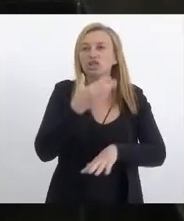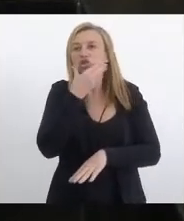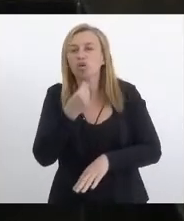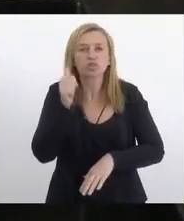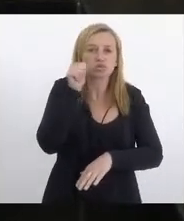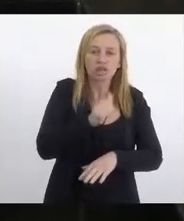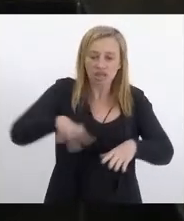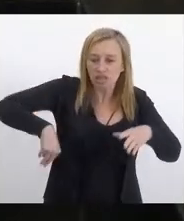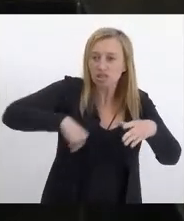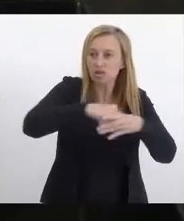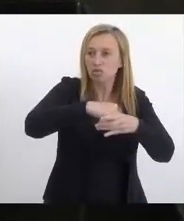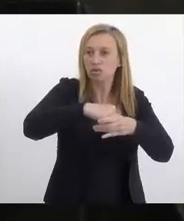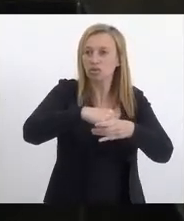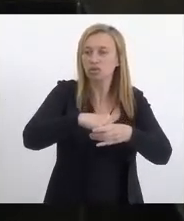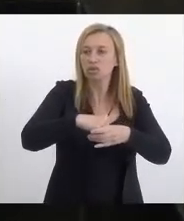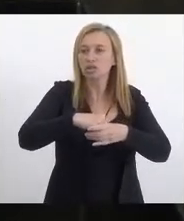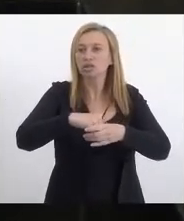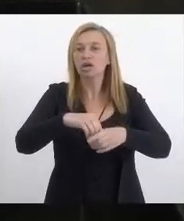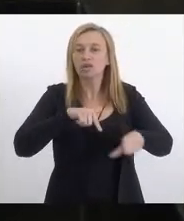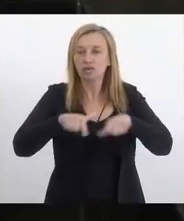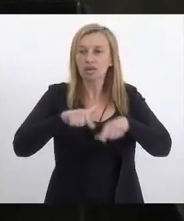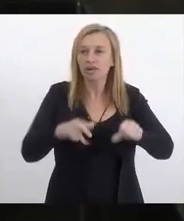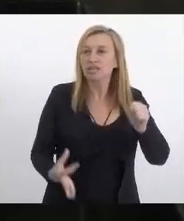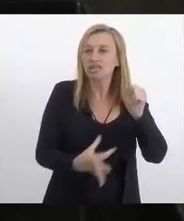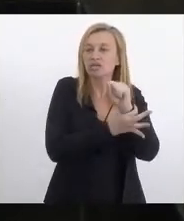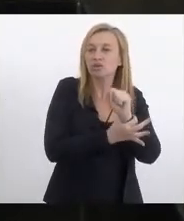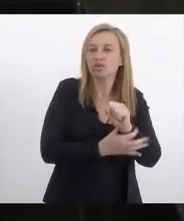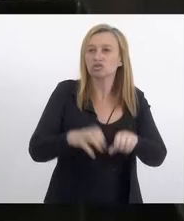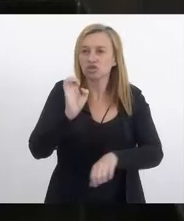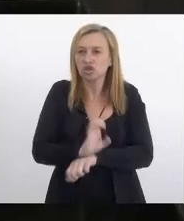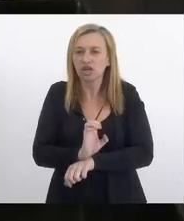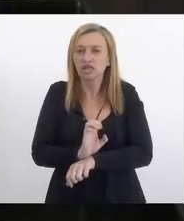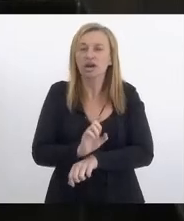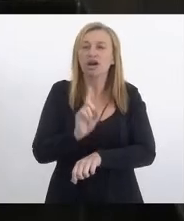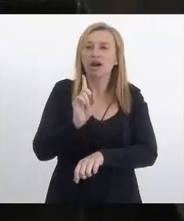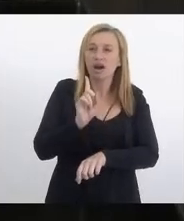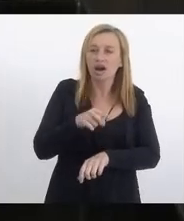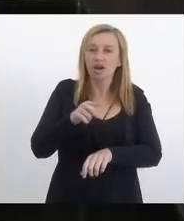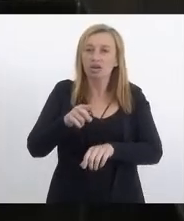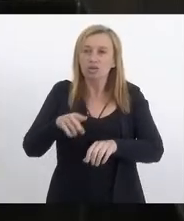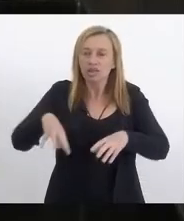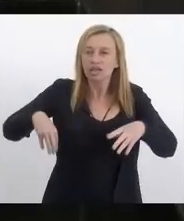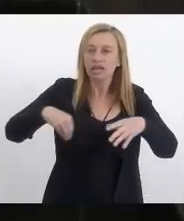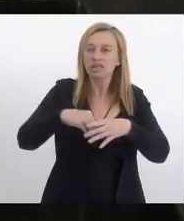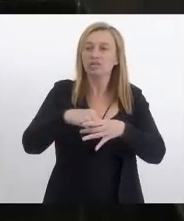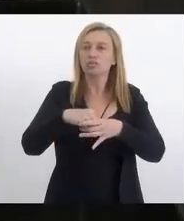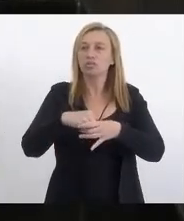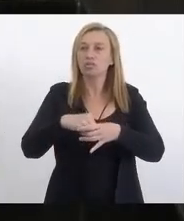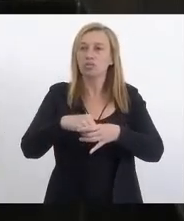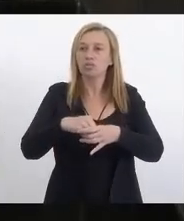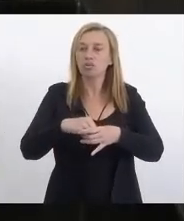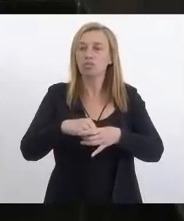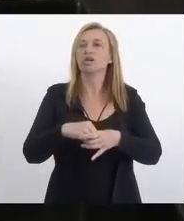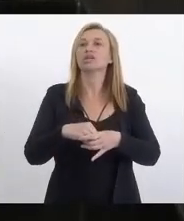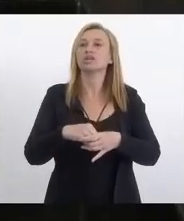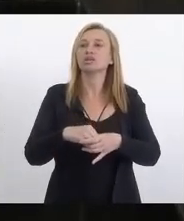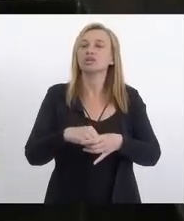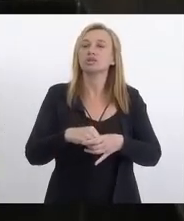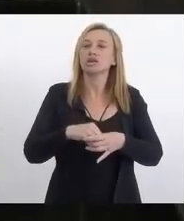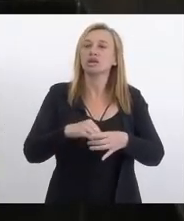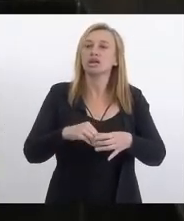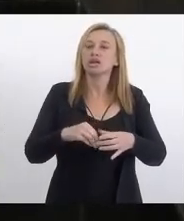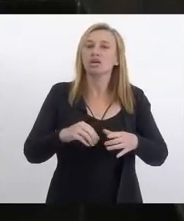mulheres que integram as forças de segurança do Estado. Mas há uma distorção completa quando essas forças de segurança